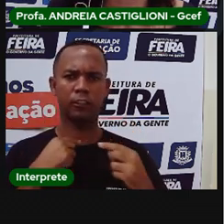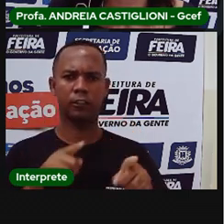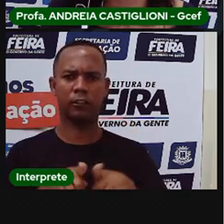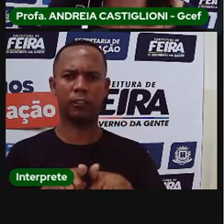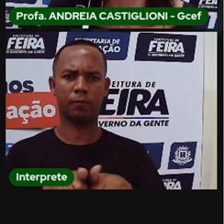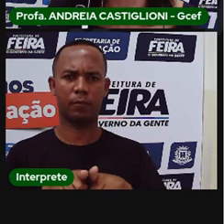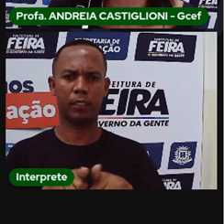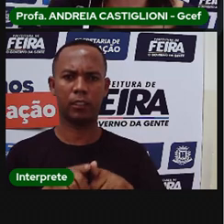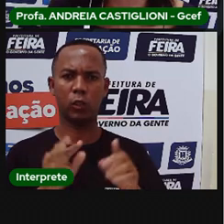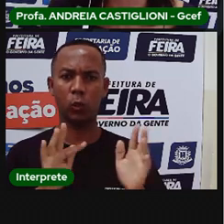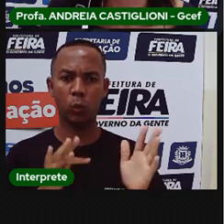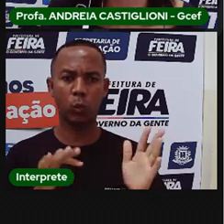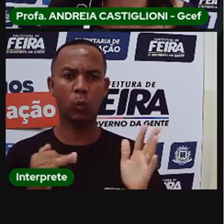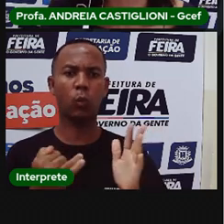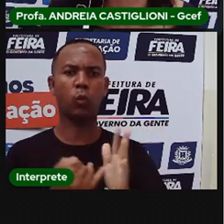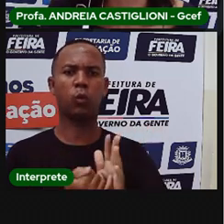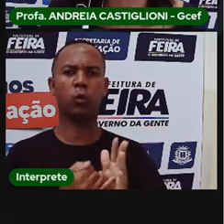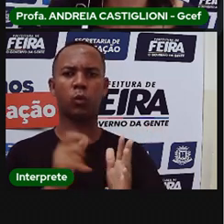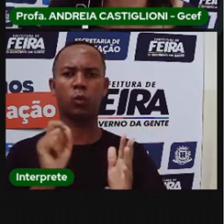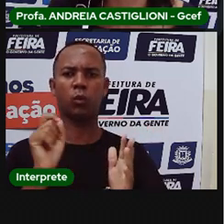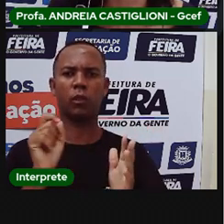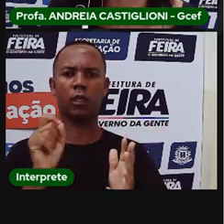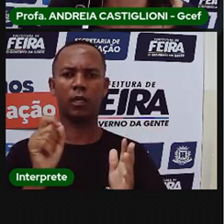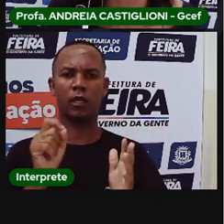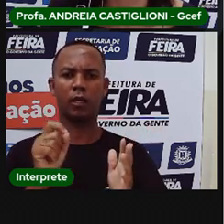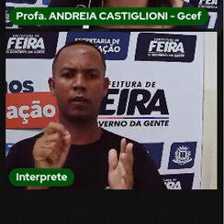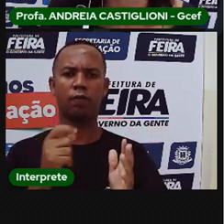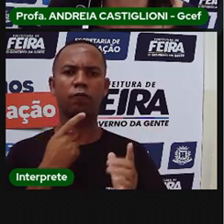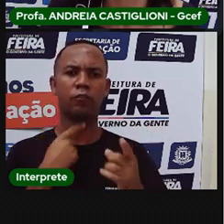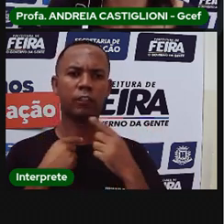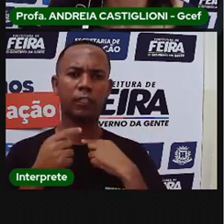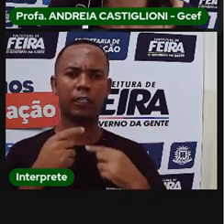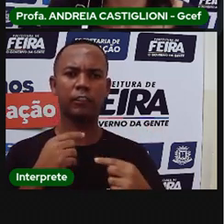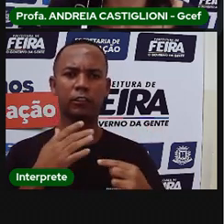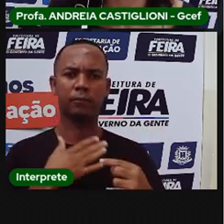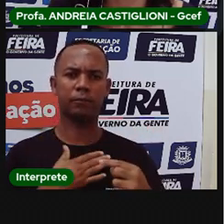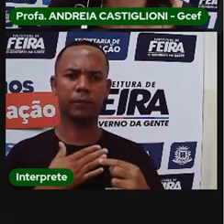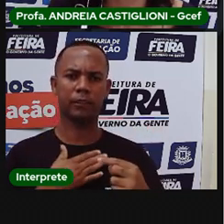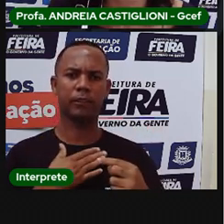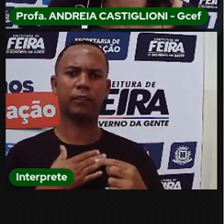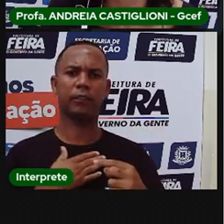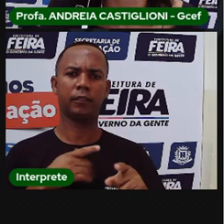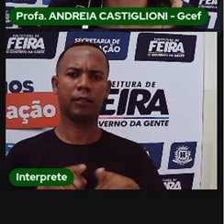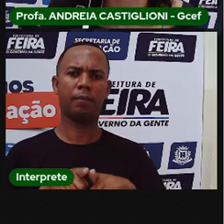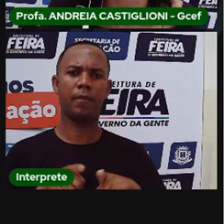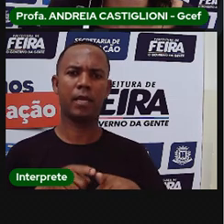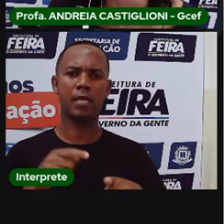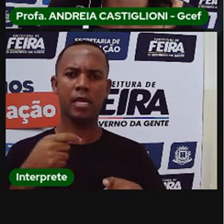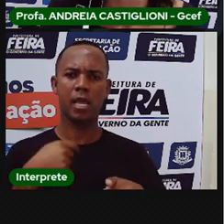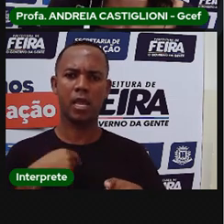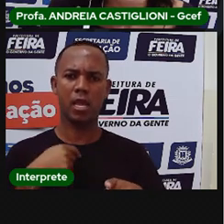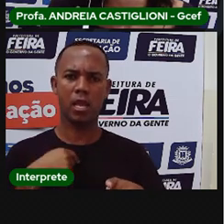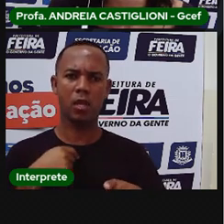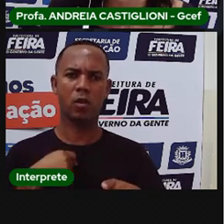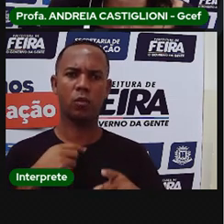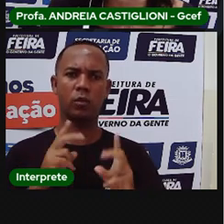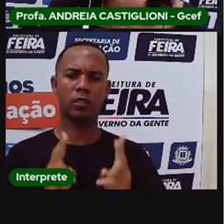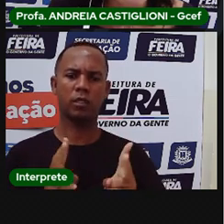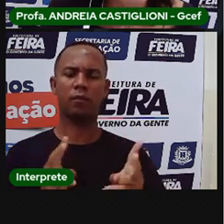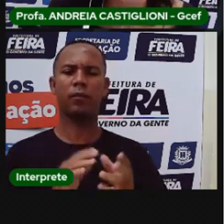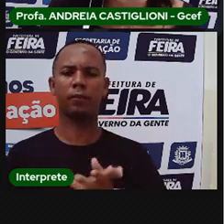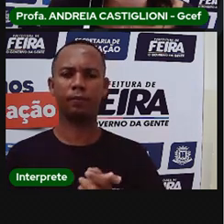porque tudo isso depende da minha participação, depende desse eu participar. E aqui